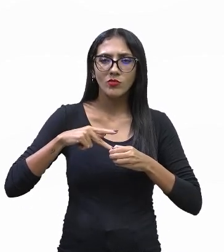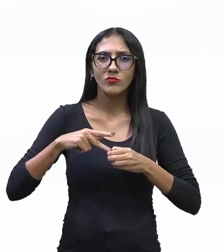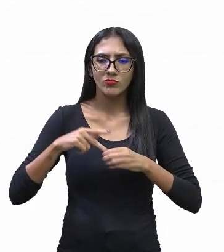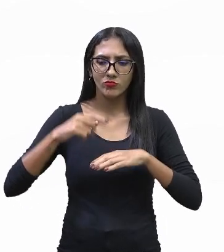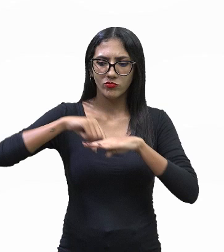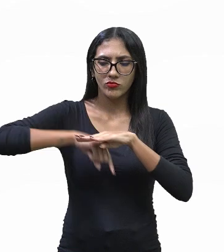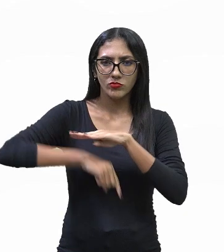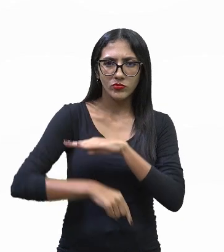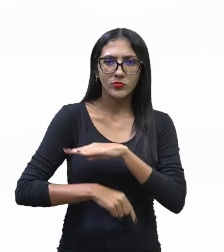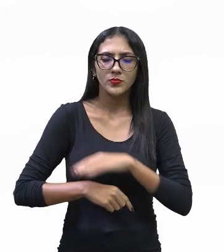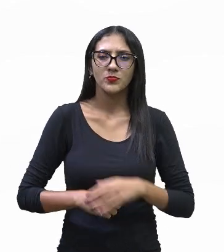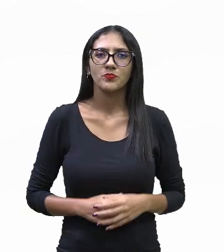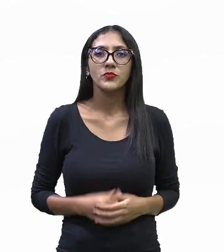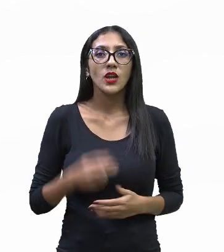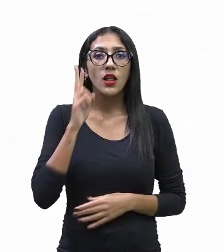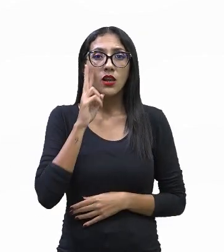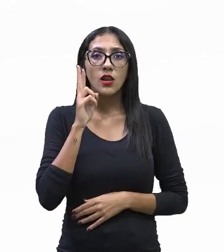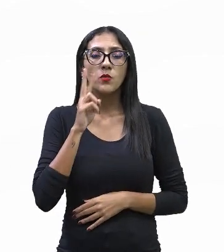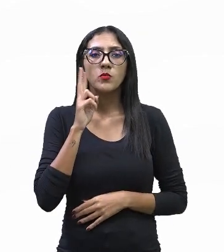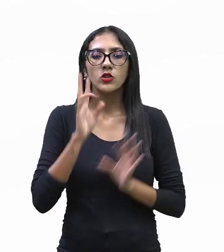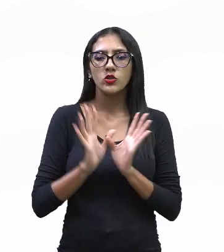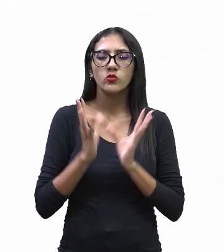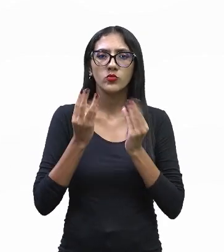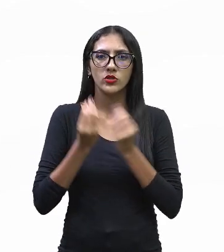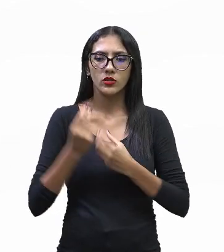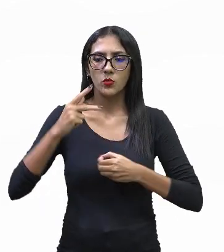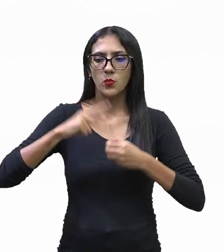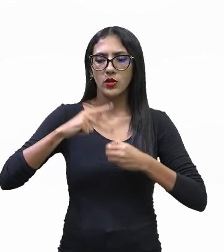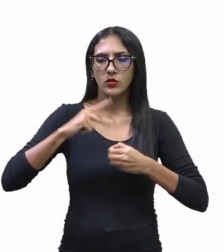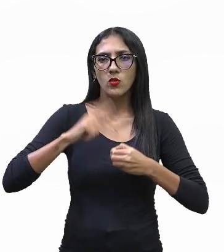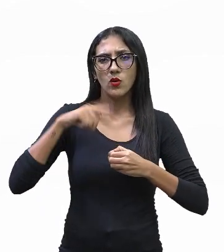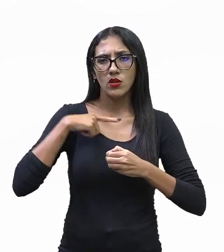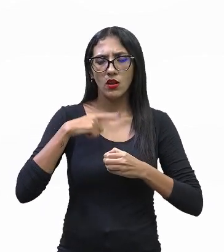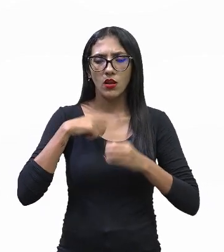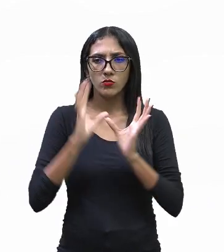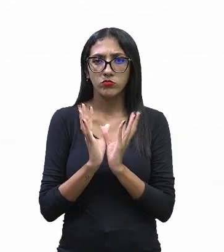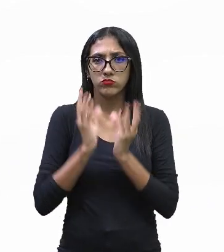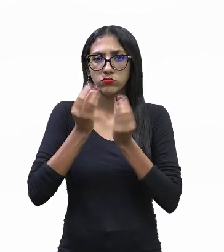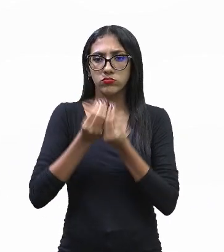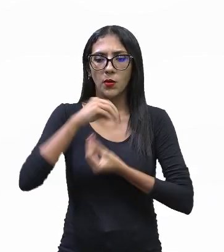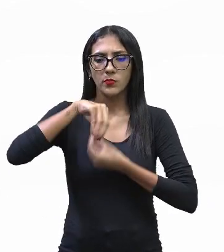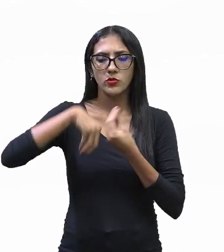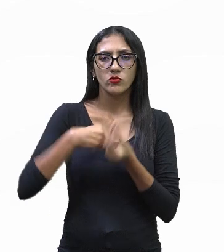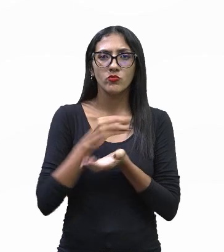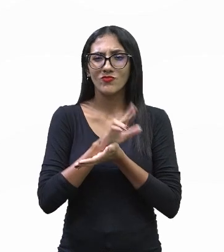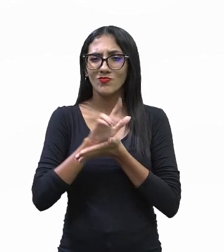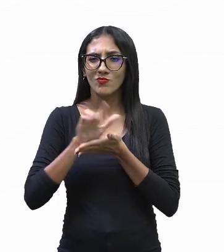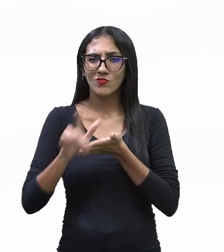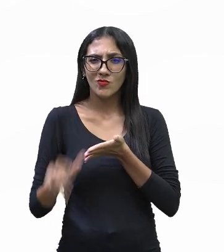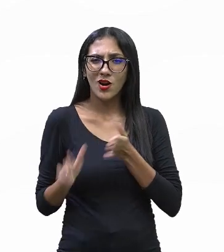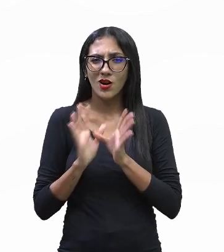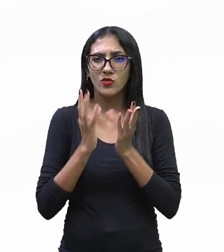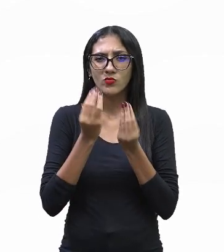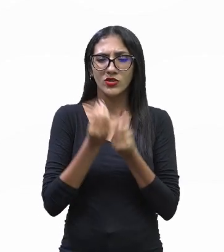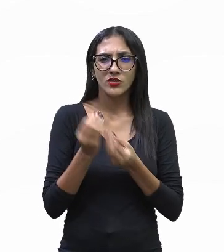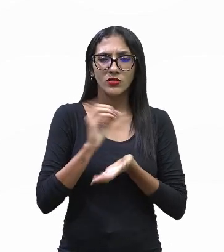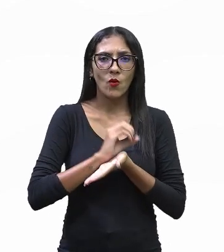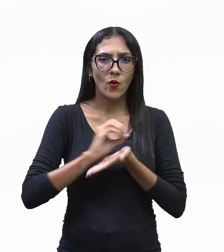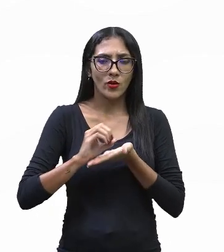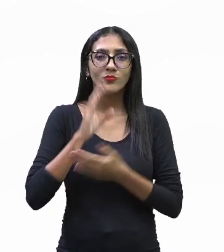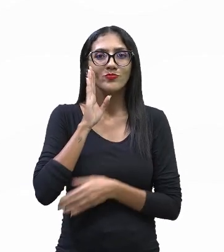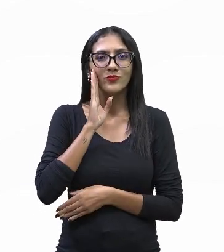petróleo, lembrando que o petróleo é uma mistura, né, de compostos orgânicos formada especificamente